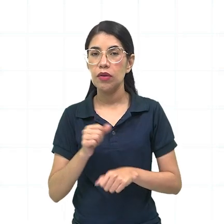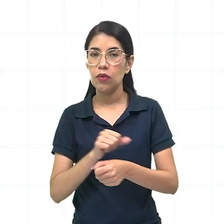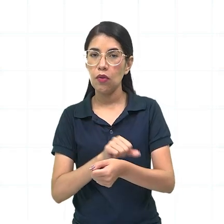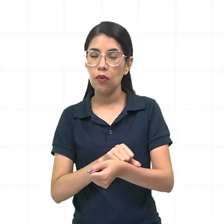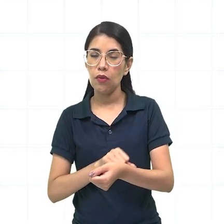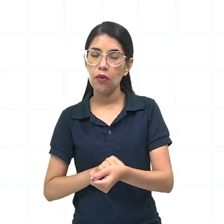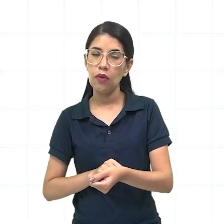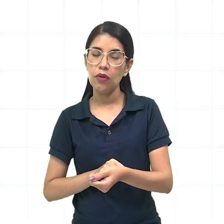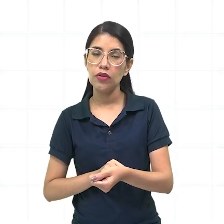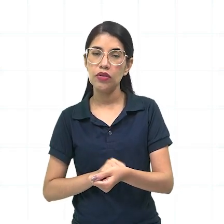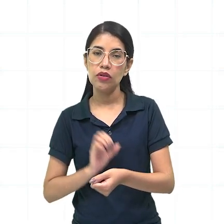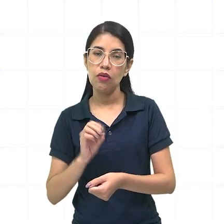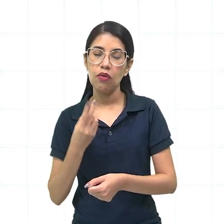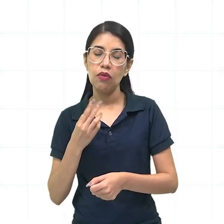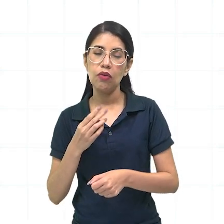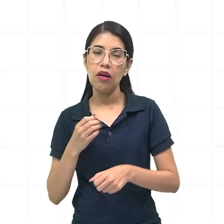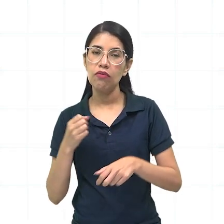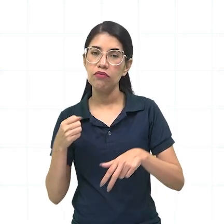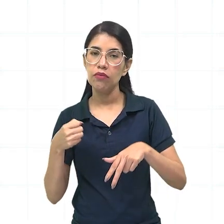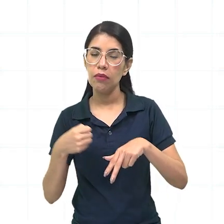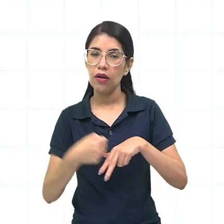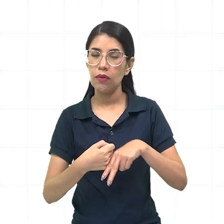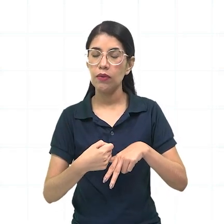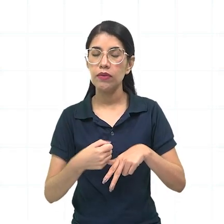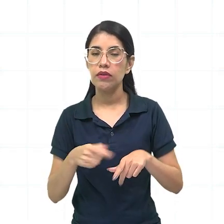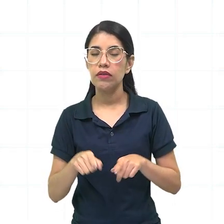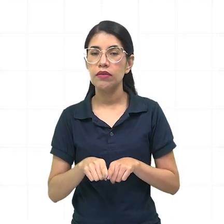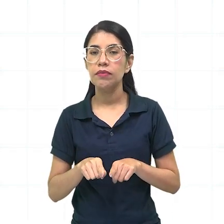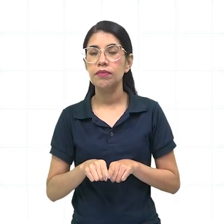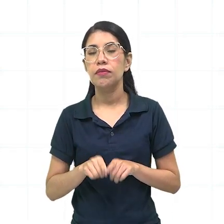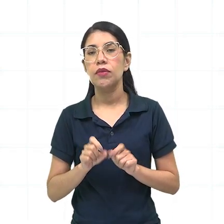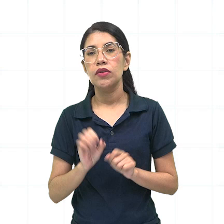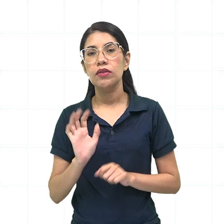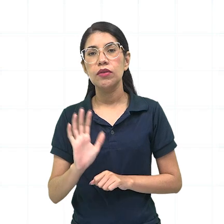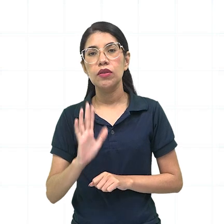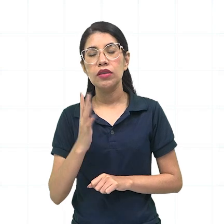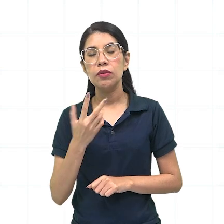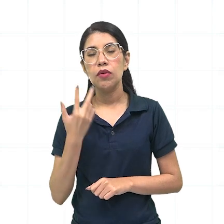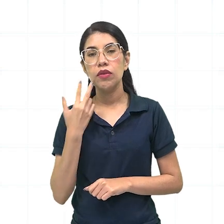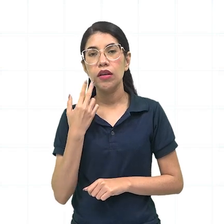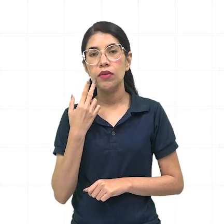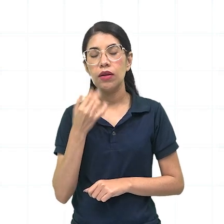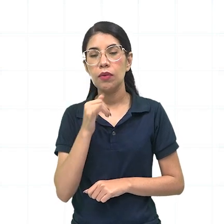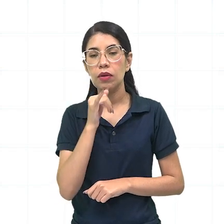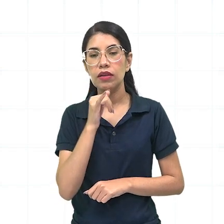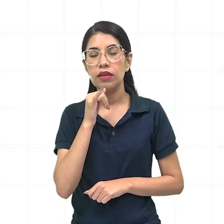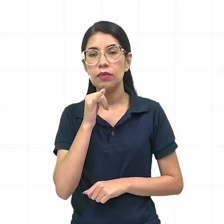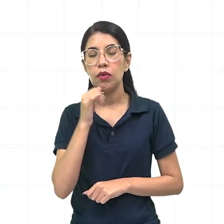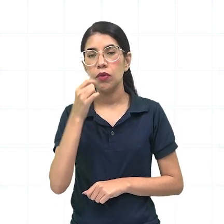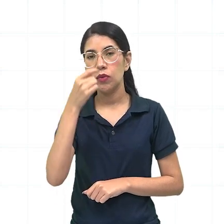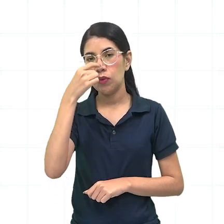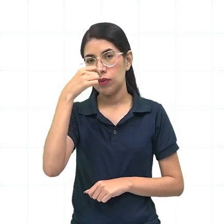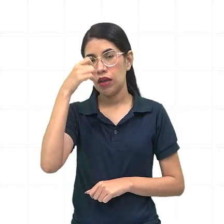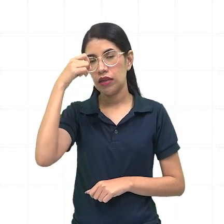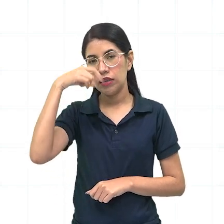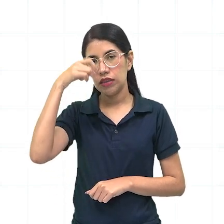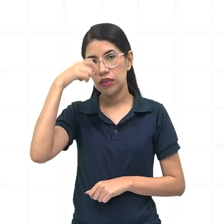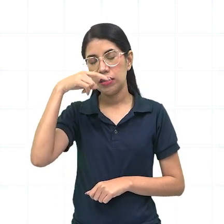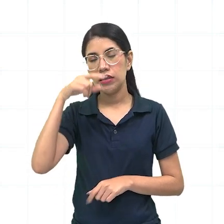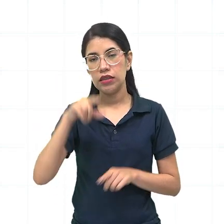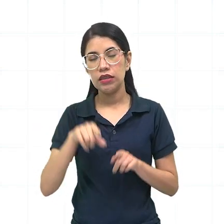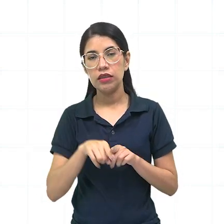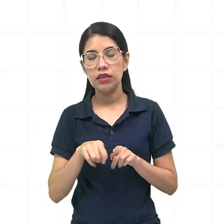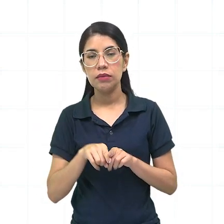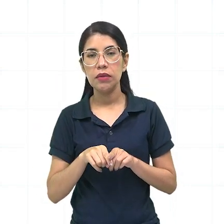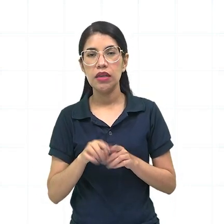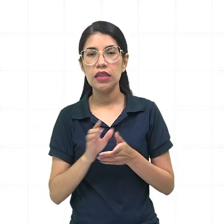por uma ferida traumática, podendo acontecer também por motivos naturais, por exemplo, sangramento do nariz, né? Tem menino que